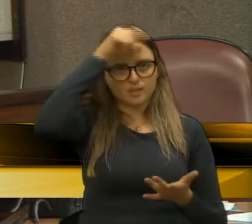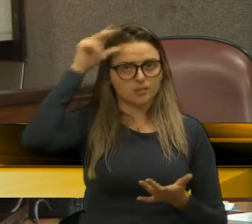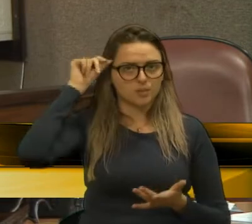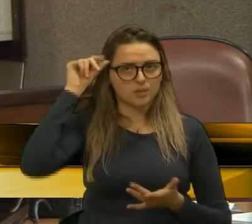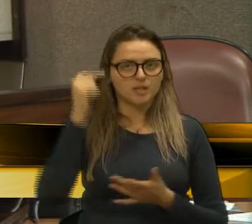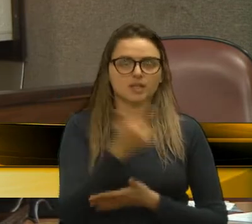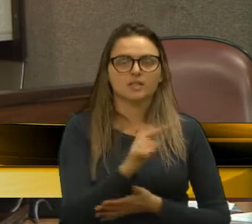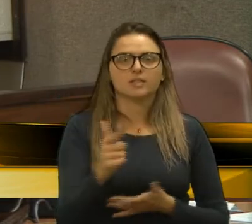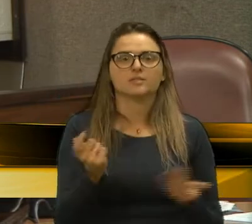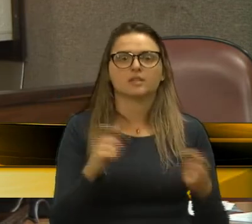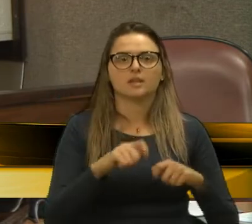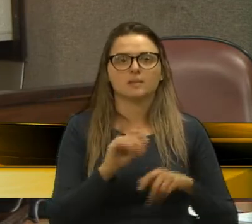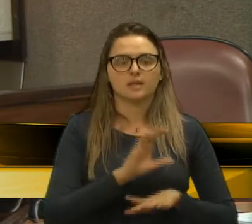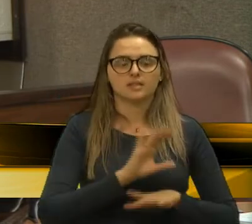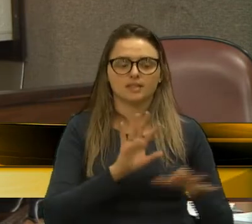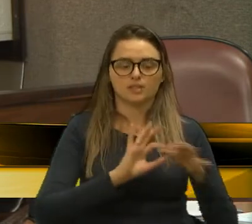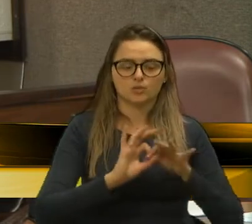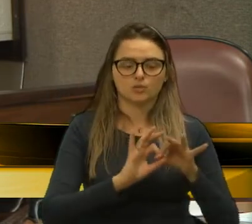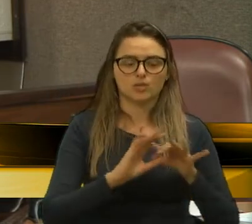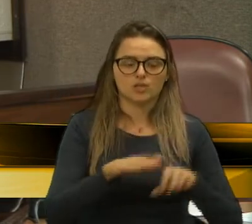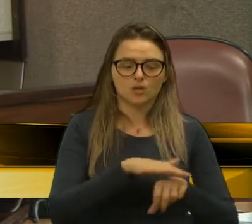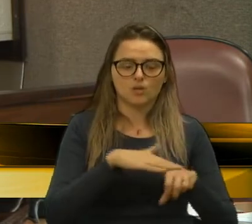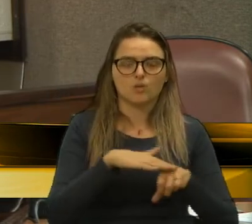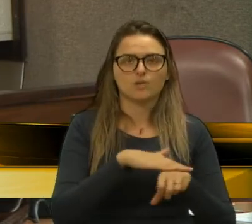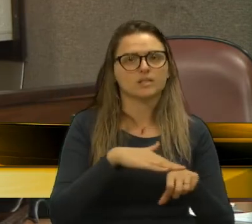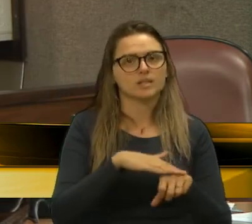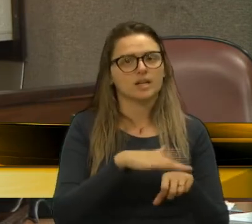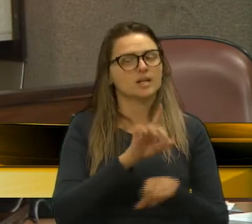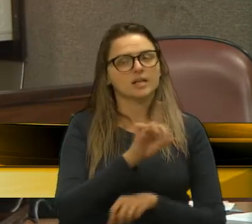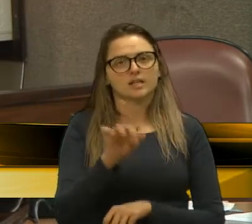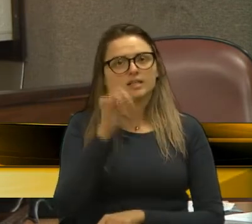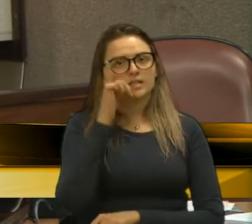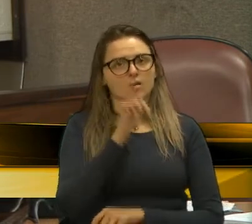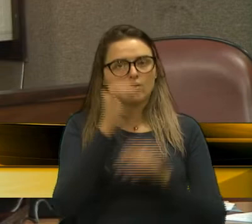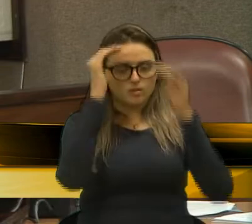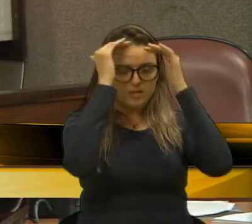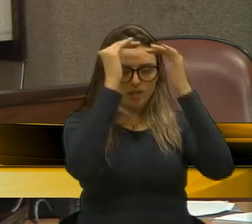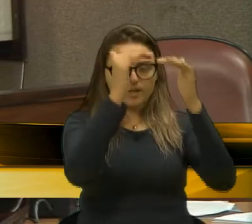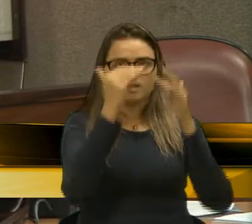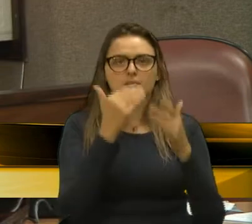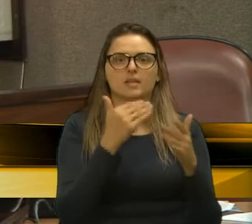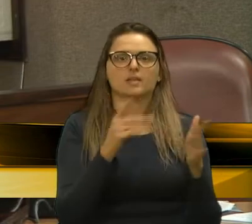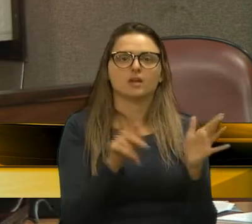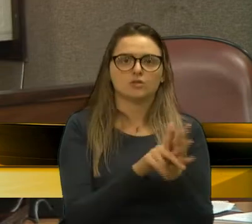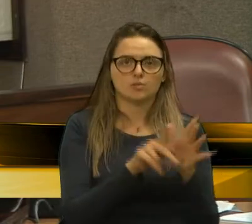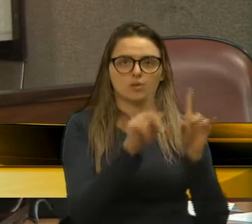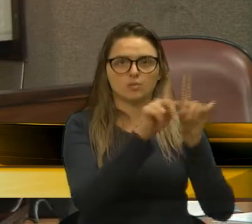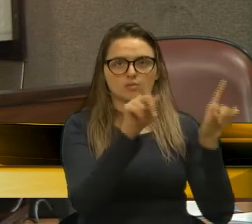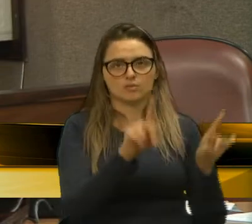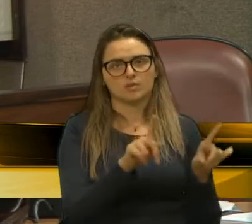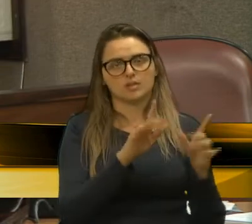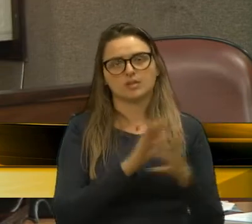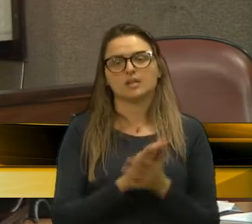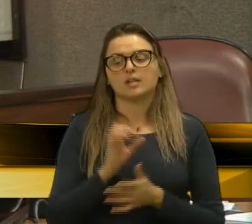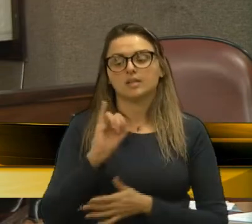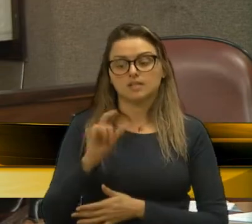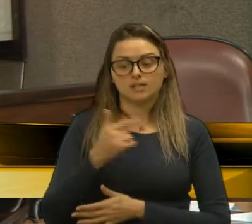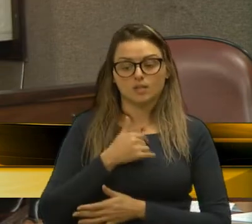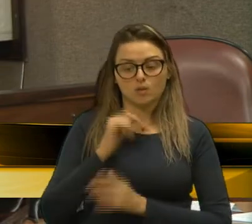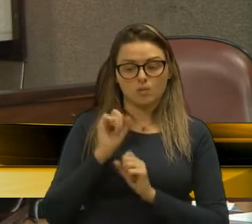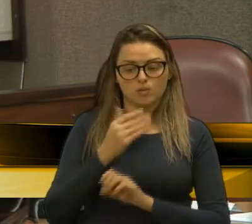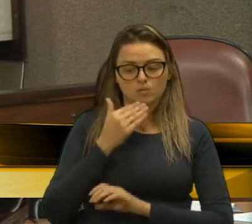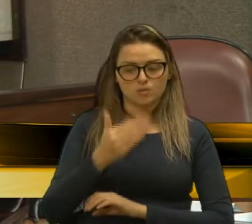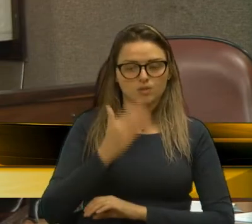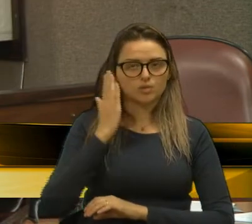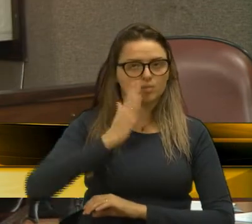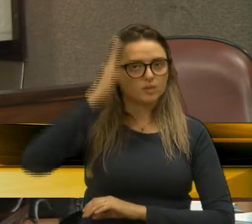de unificar e não consegue o respeito seus subordinados estão o peço que se o prefeito puder trocar o secretário